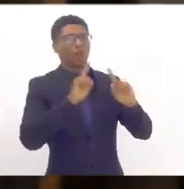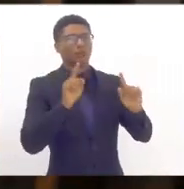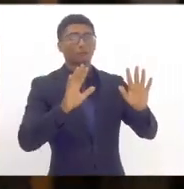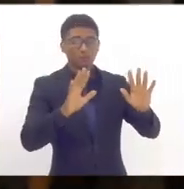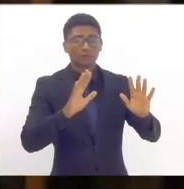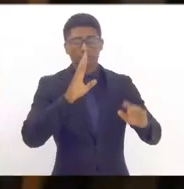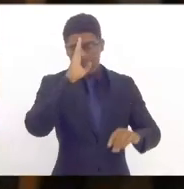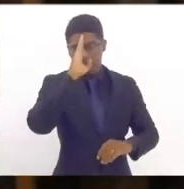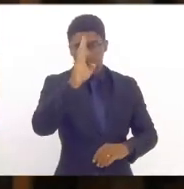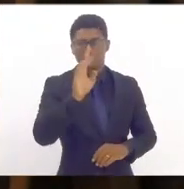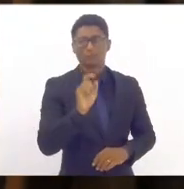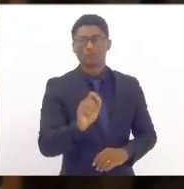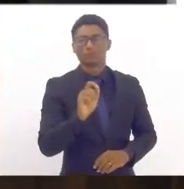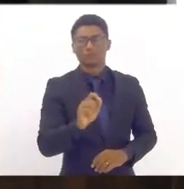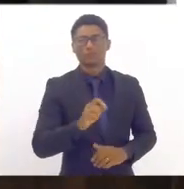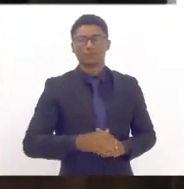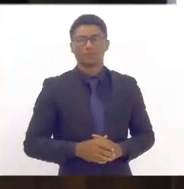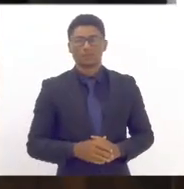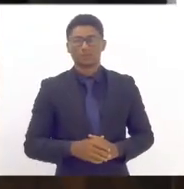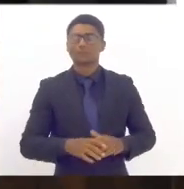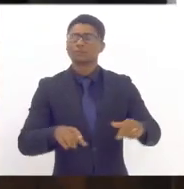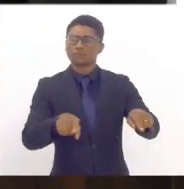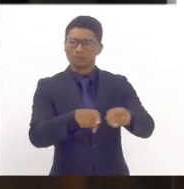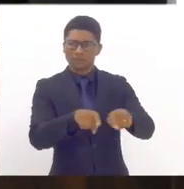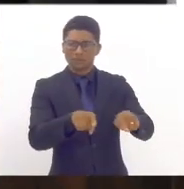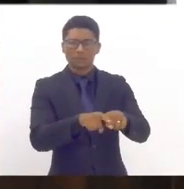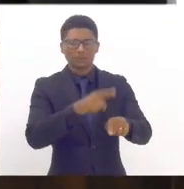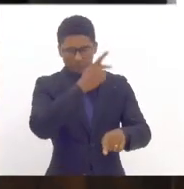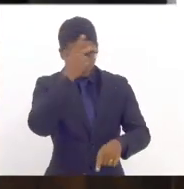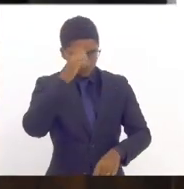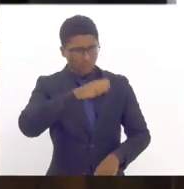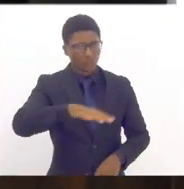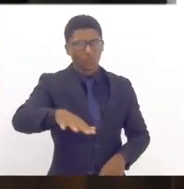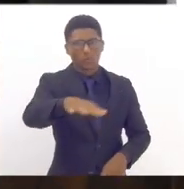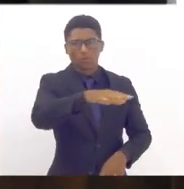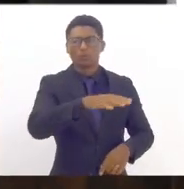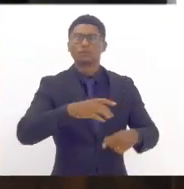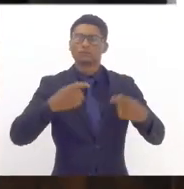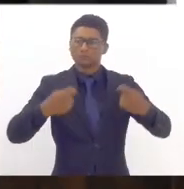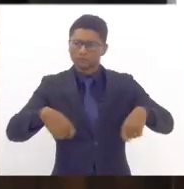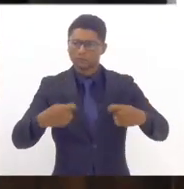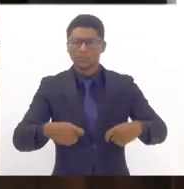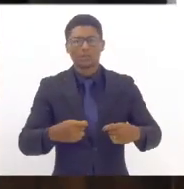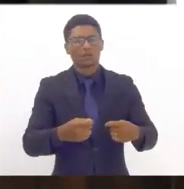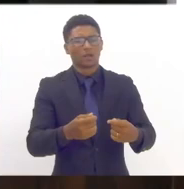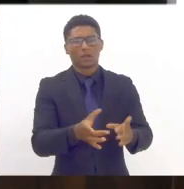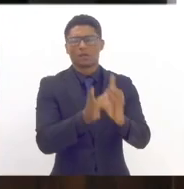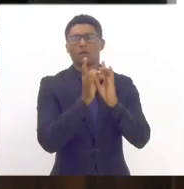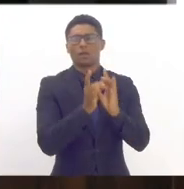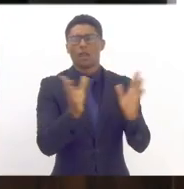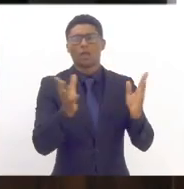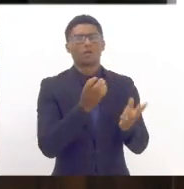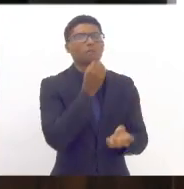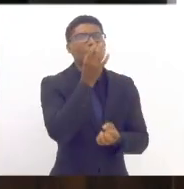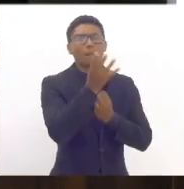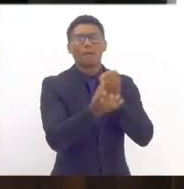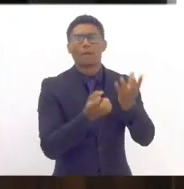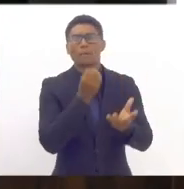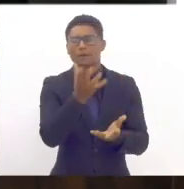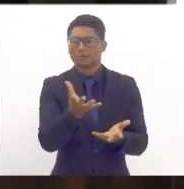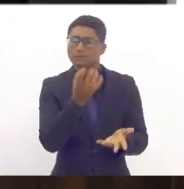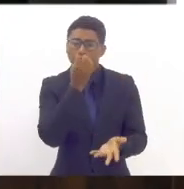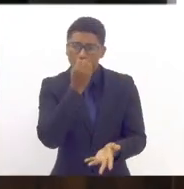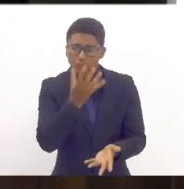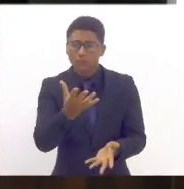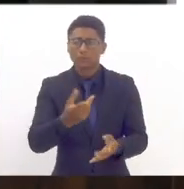ter também o contraditório, deixar que as pessoas possam explicar. Muitas das vezes é sempre bom